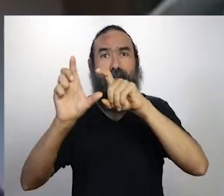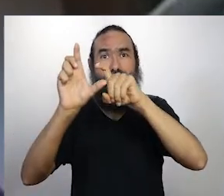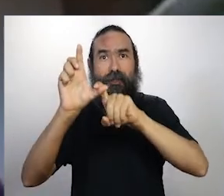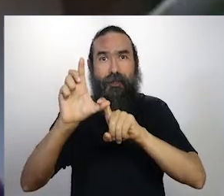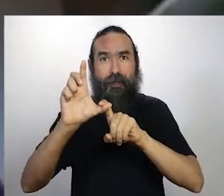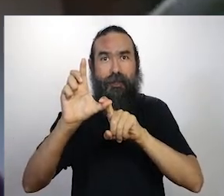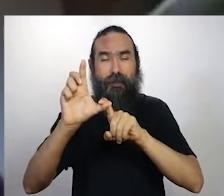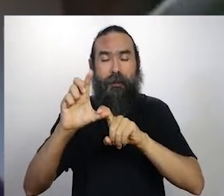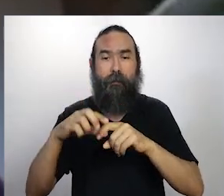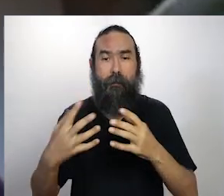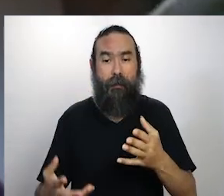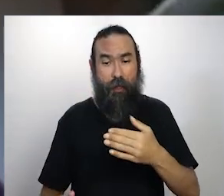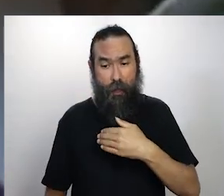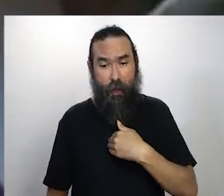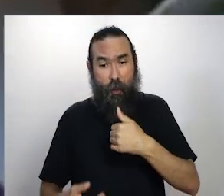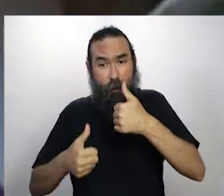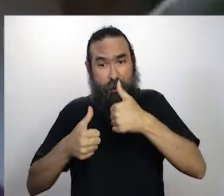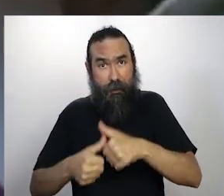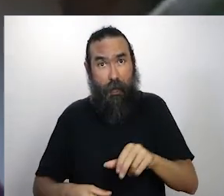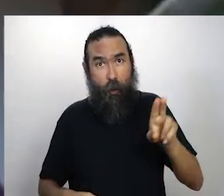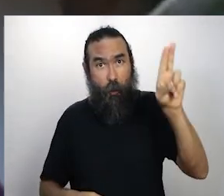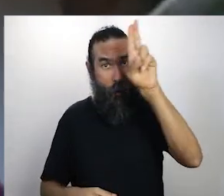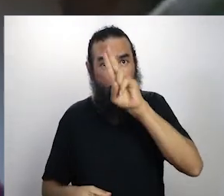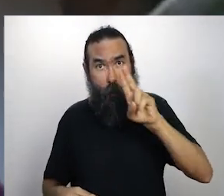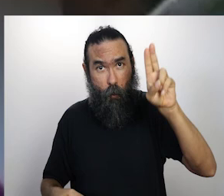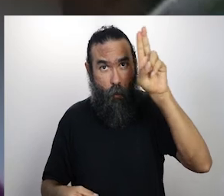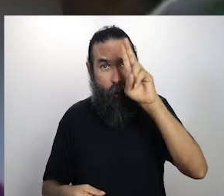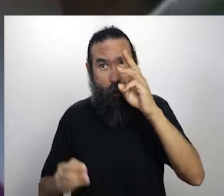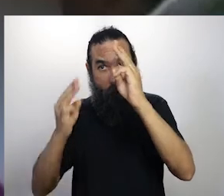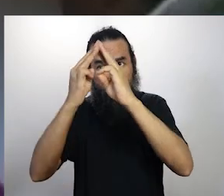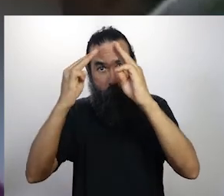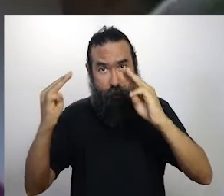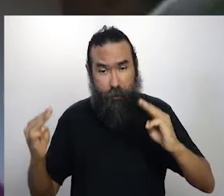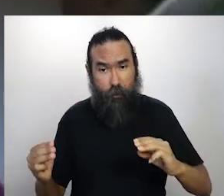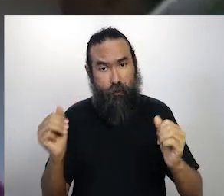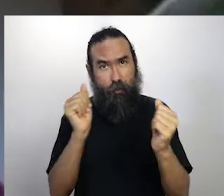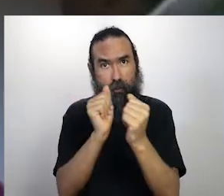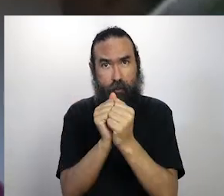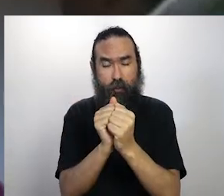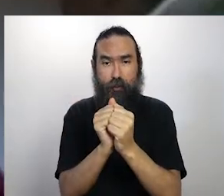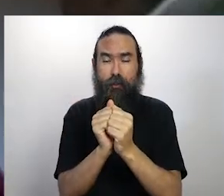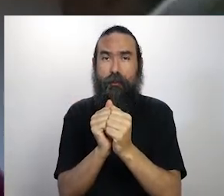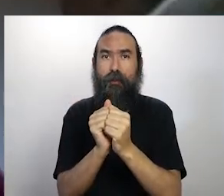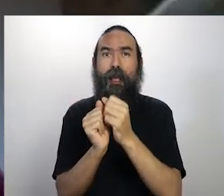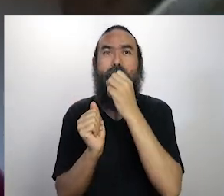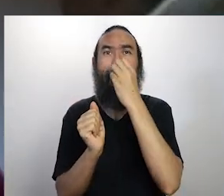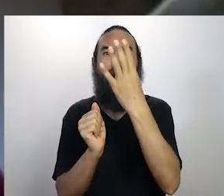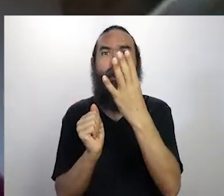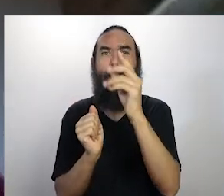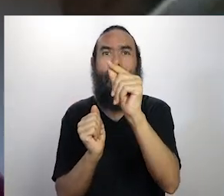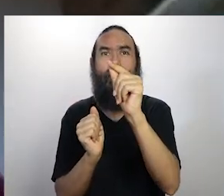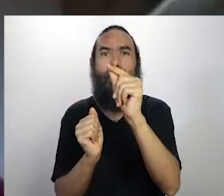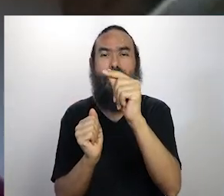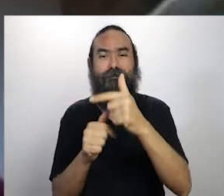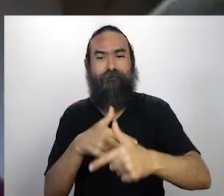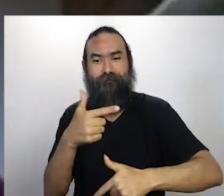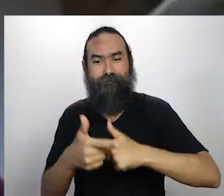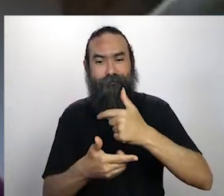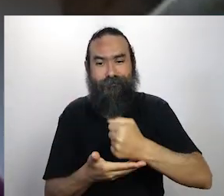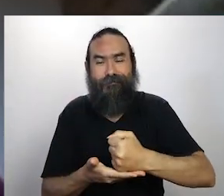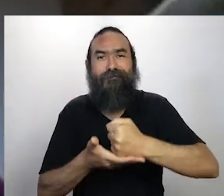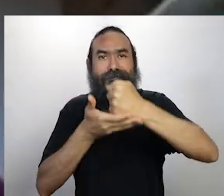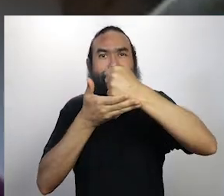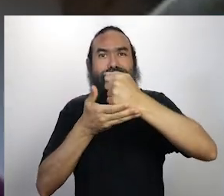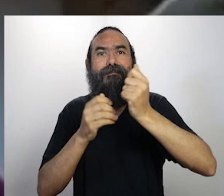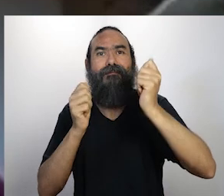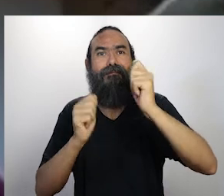aí, e eu acho que o fato de estar na universidade é muito importante nesse sentido, né, de reparação, porque uma das